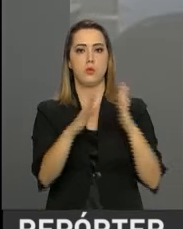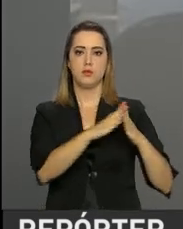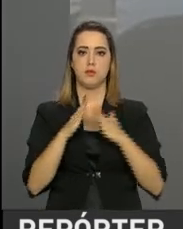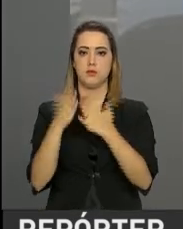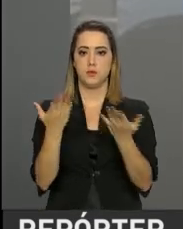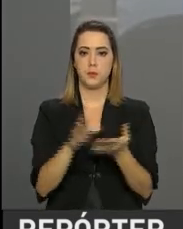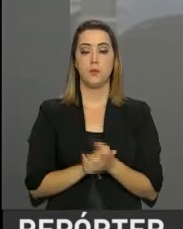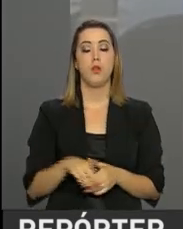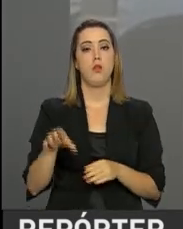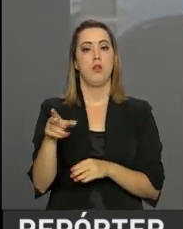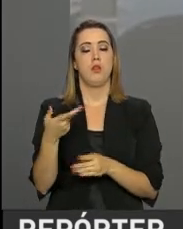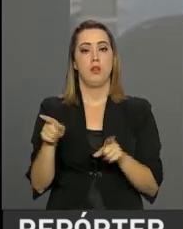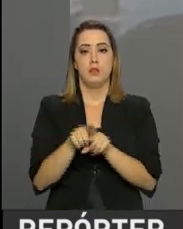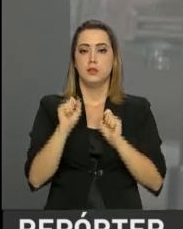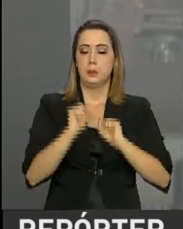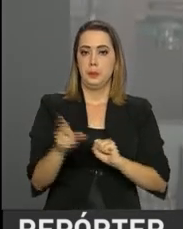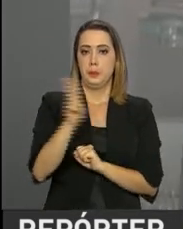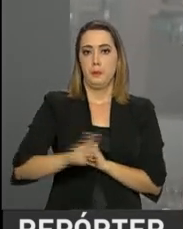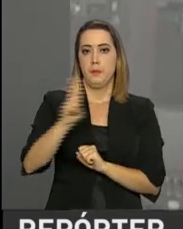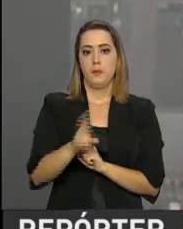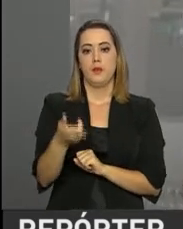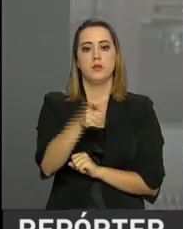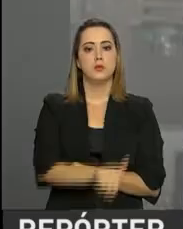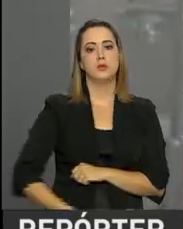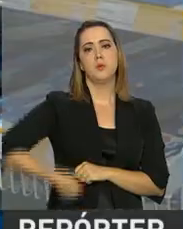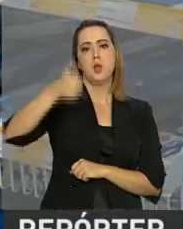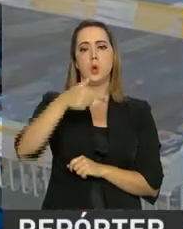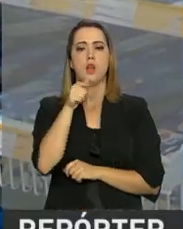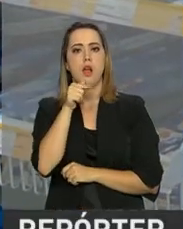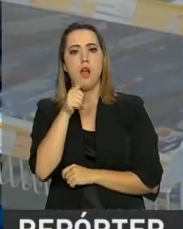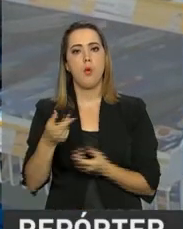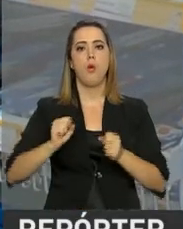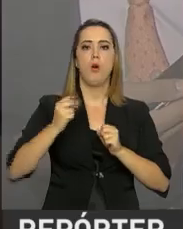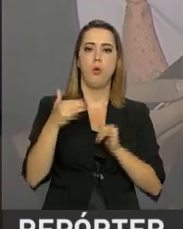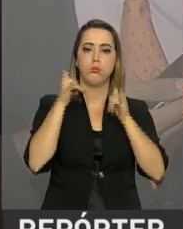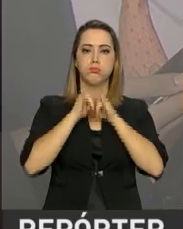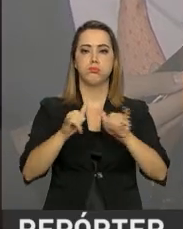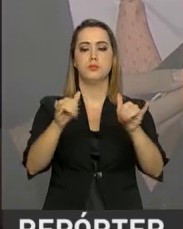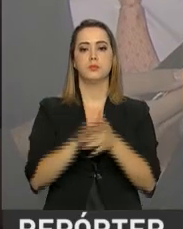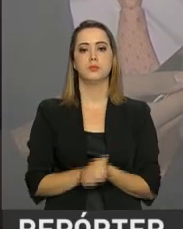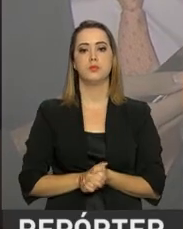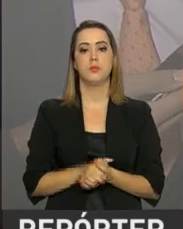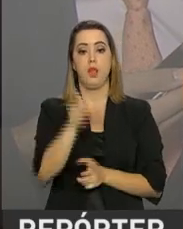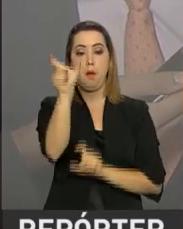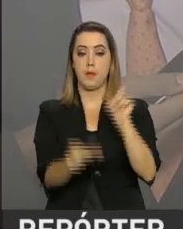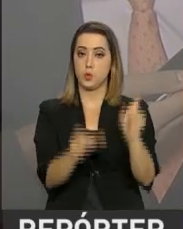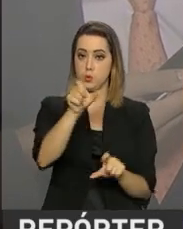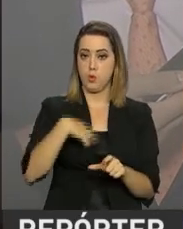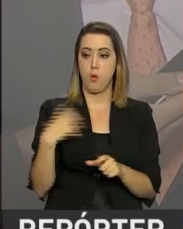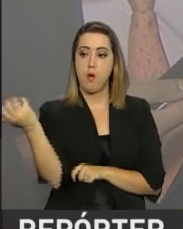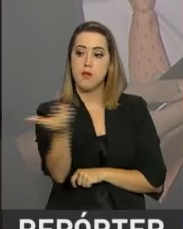e o dinheiro também pode ser usado para otimizar o uso de água e luz nas casas aquele cliente que deseja